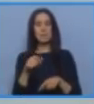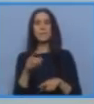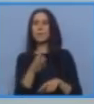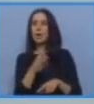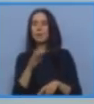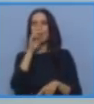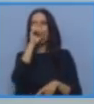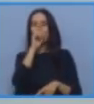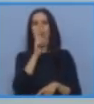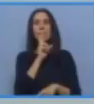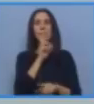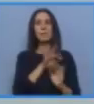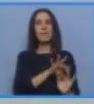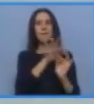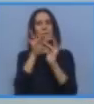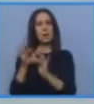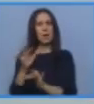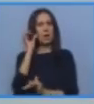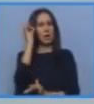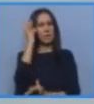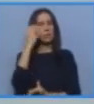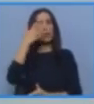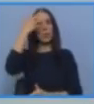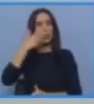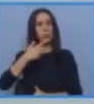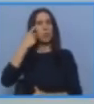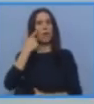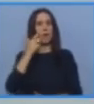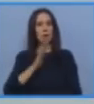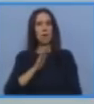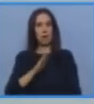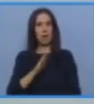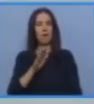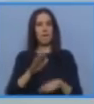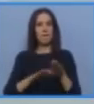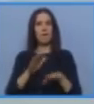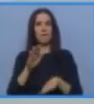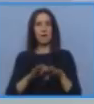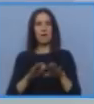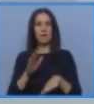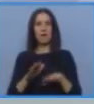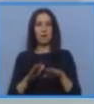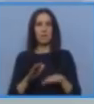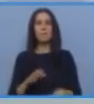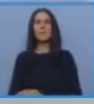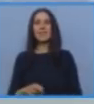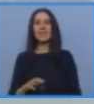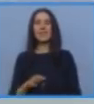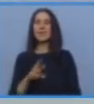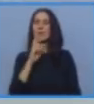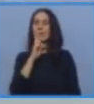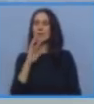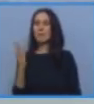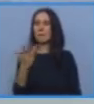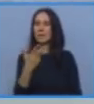ir a Fátima era uma aventura que demorava um dia inteiro, não é? Às vezes, criar o ambiente de Fátima, portanto, em Lisboa.